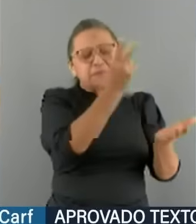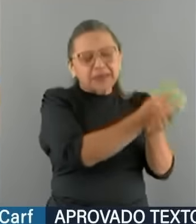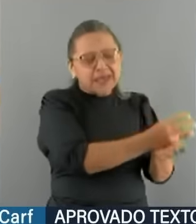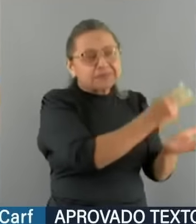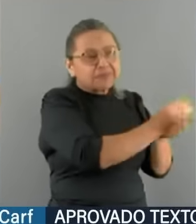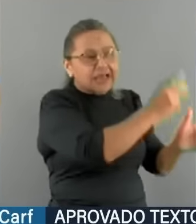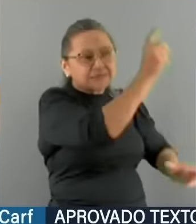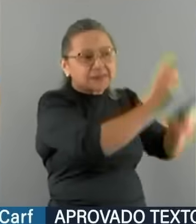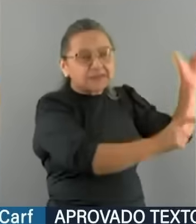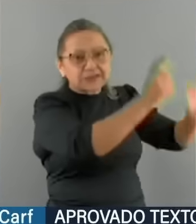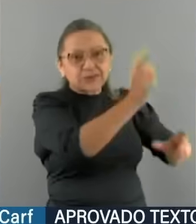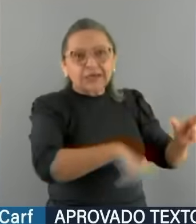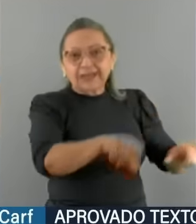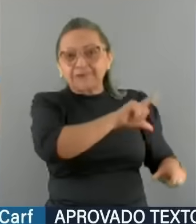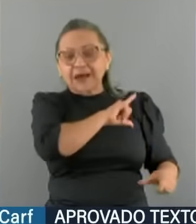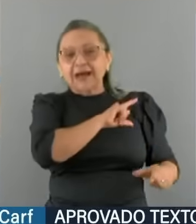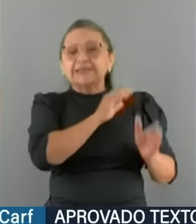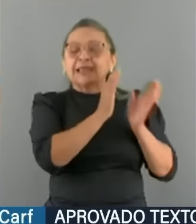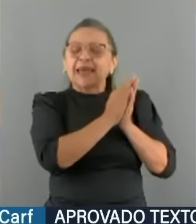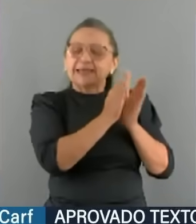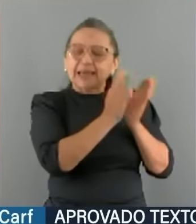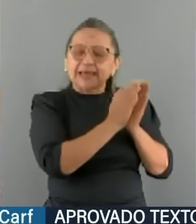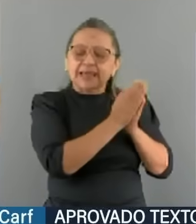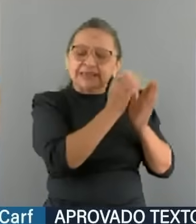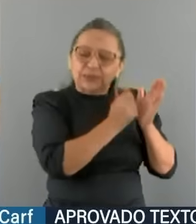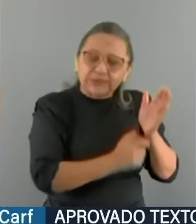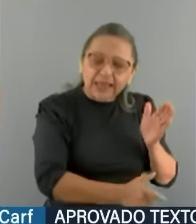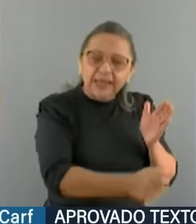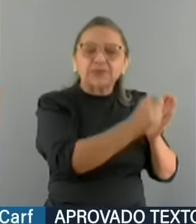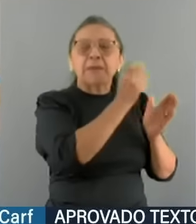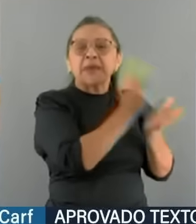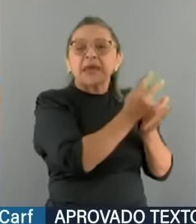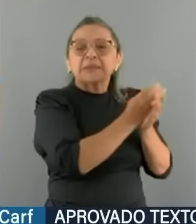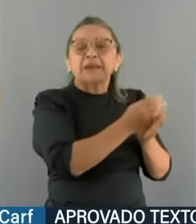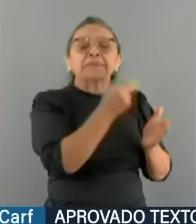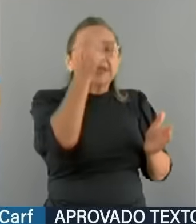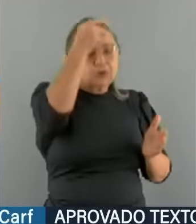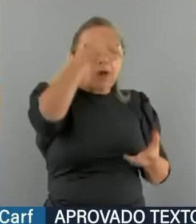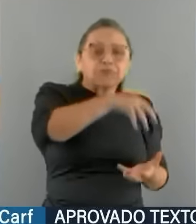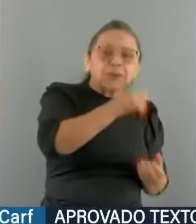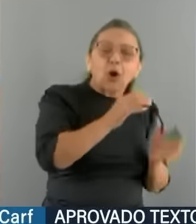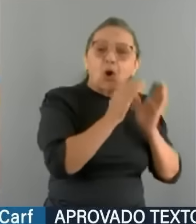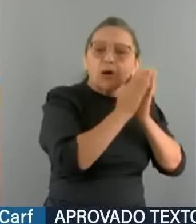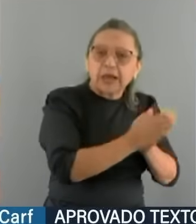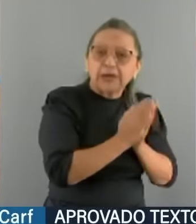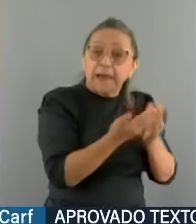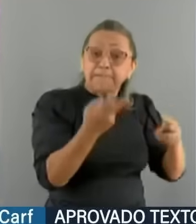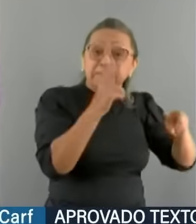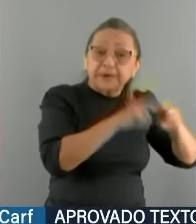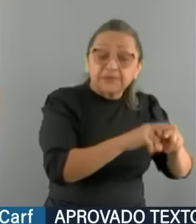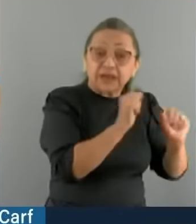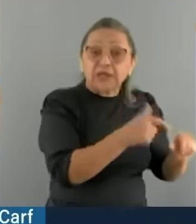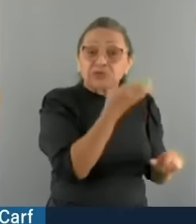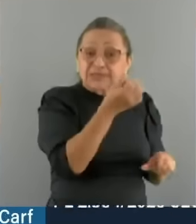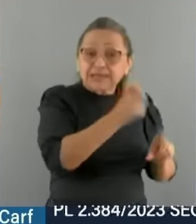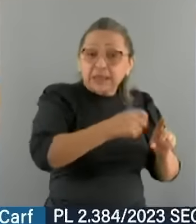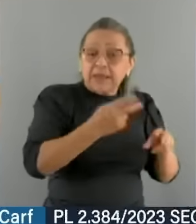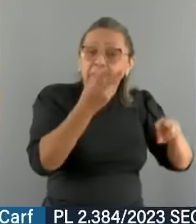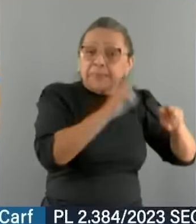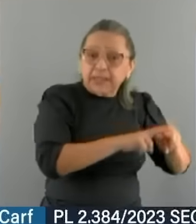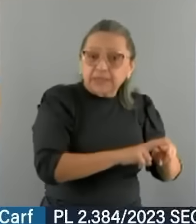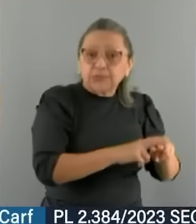as mesmas velhinhas que estavam lá rezando o terço, os mesmos velhinhas que estavam orando, que estão presos, ficaram 6 meses presos, eu